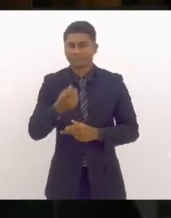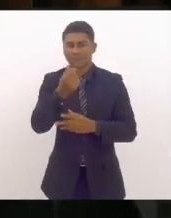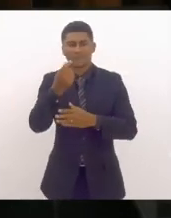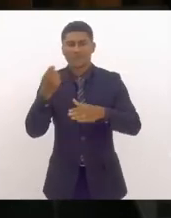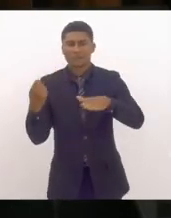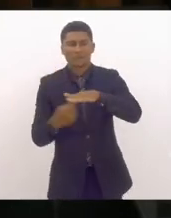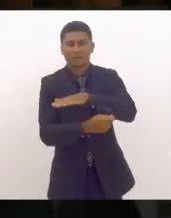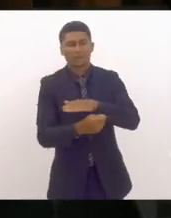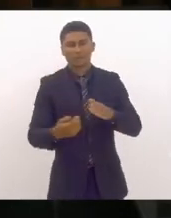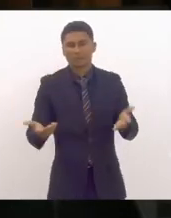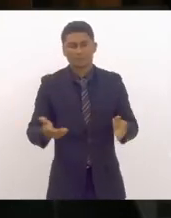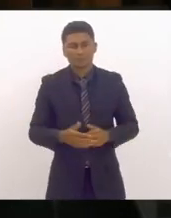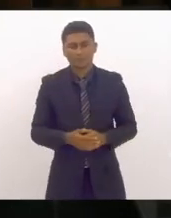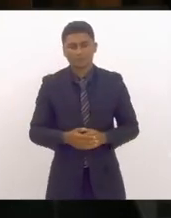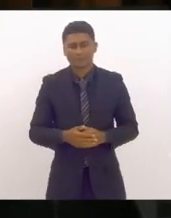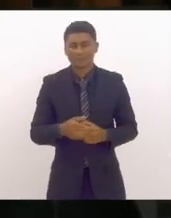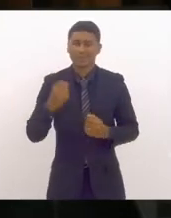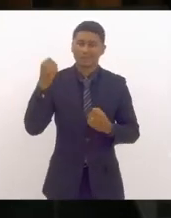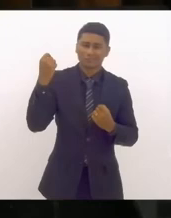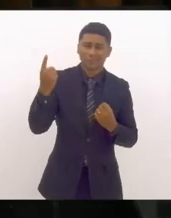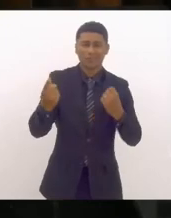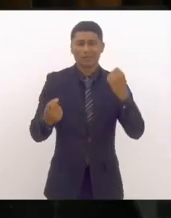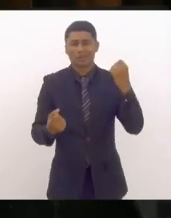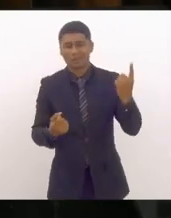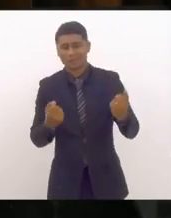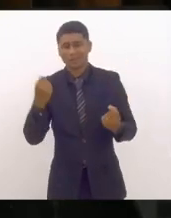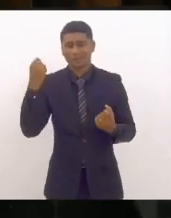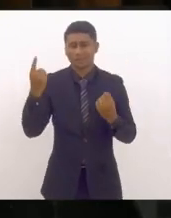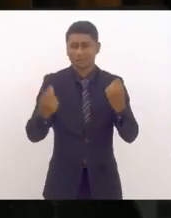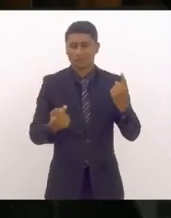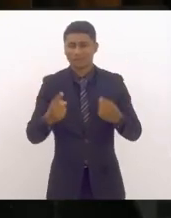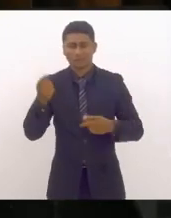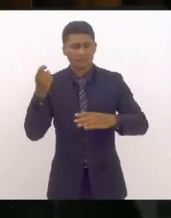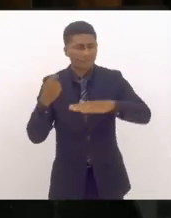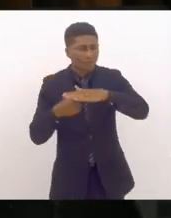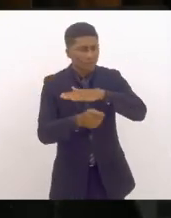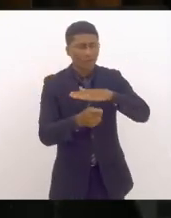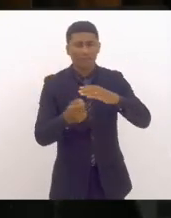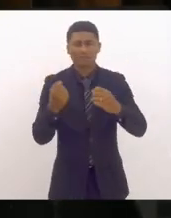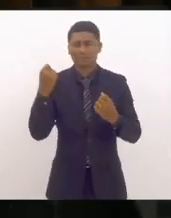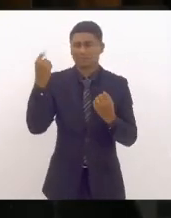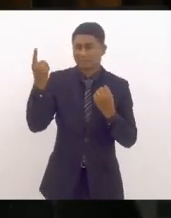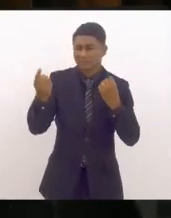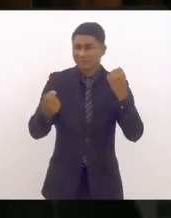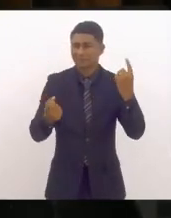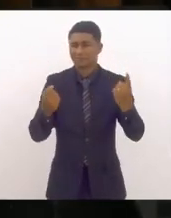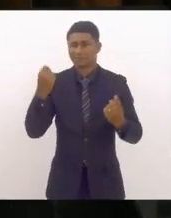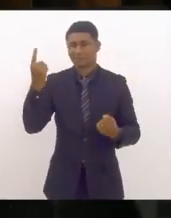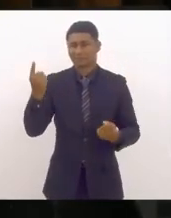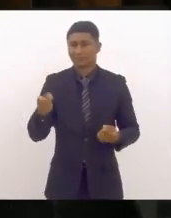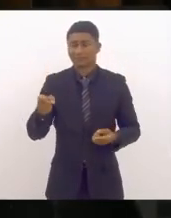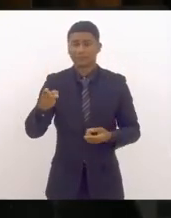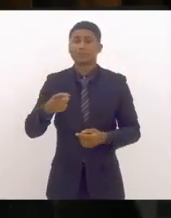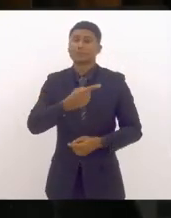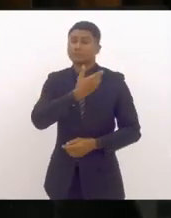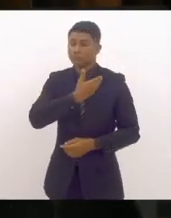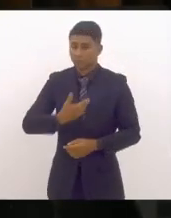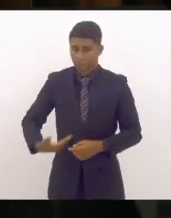os investimentos que a gente possa ter uma compreensão que é um dever do